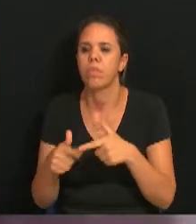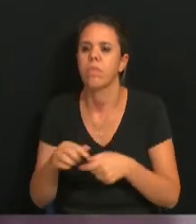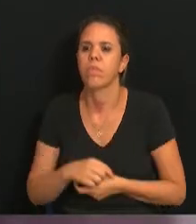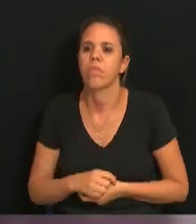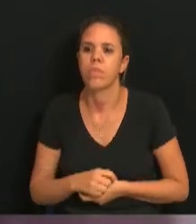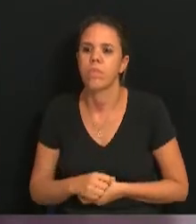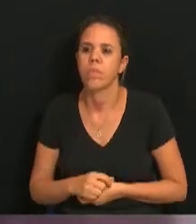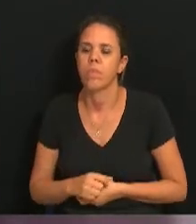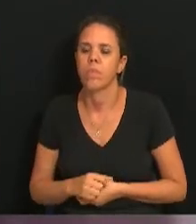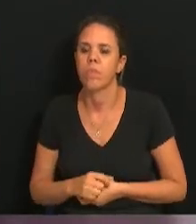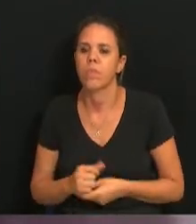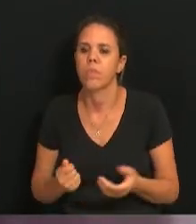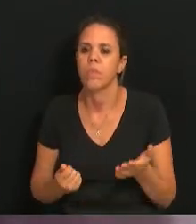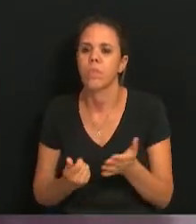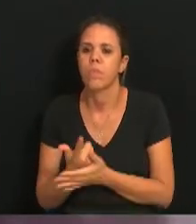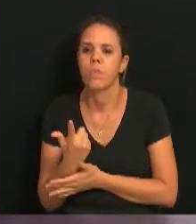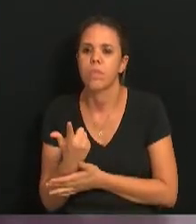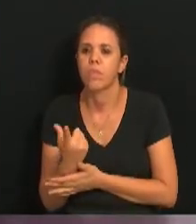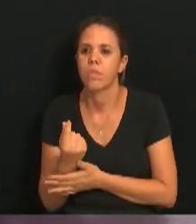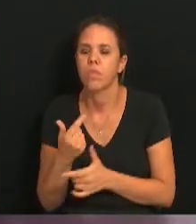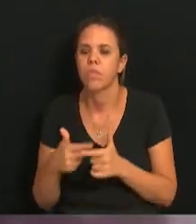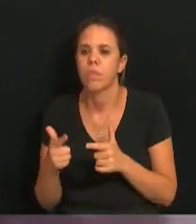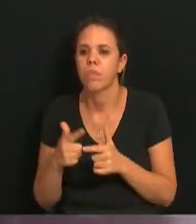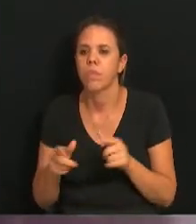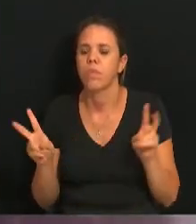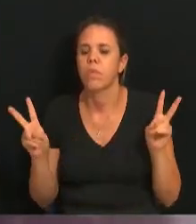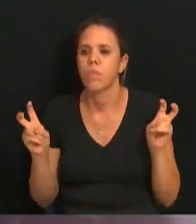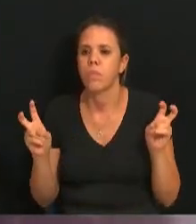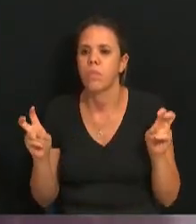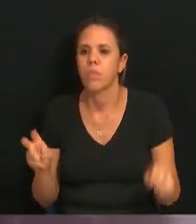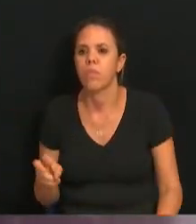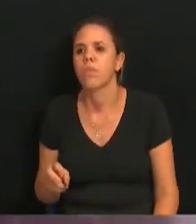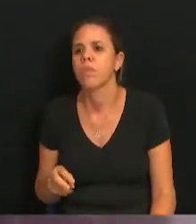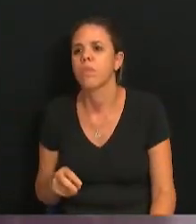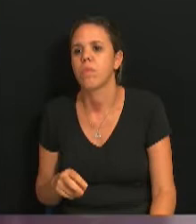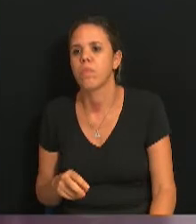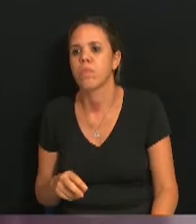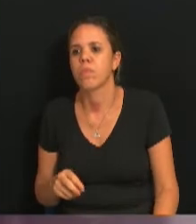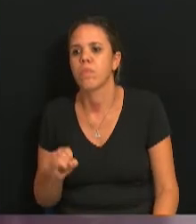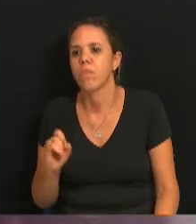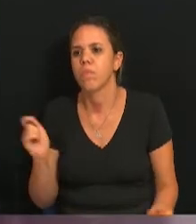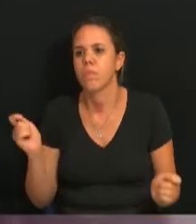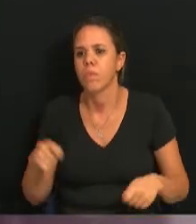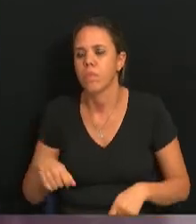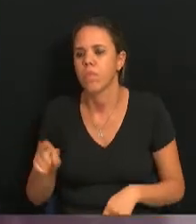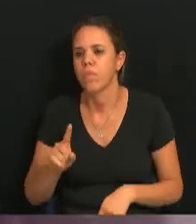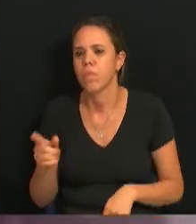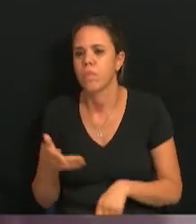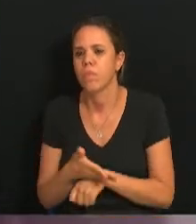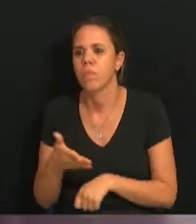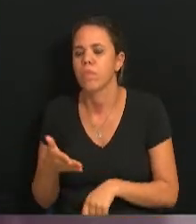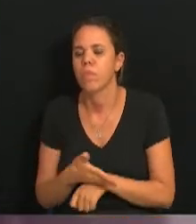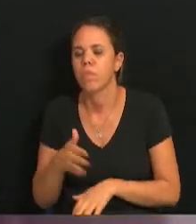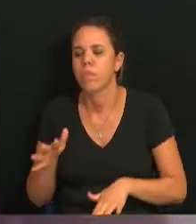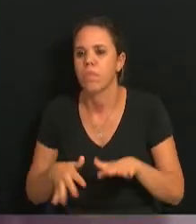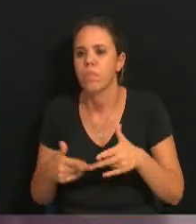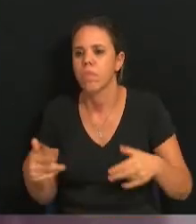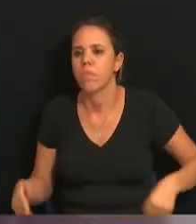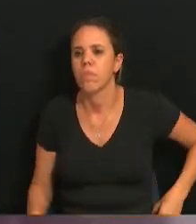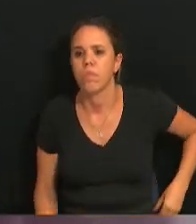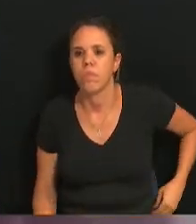a pagamentos, problemas relacionados a se podemos ou não participar de determinadas coisas que